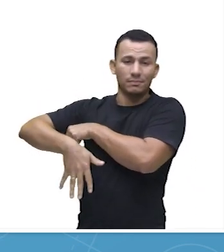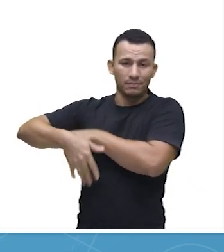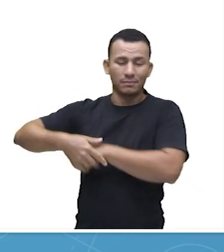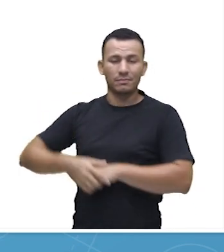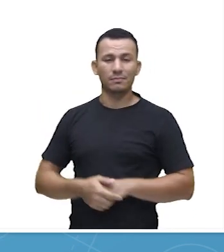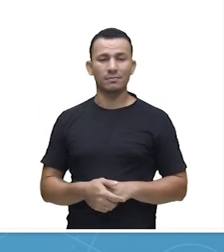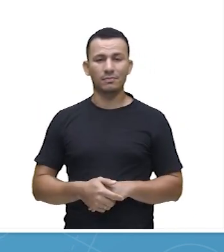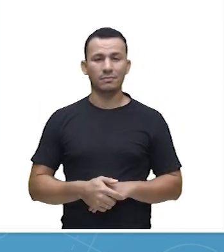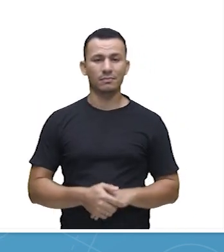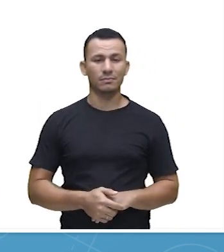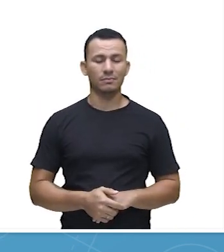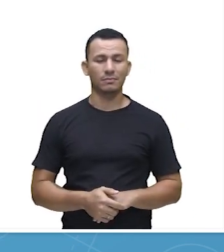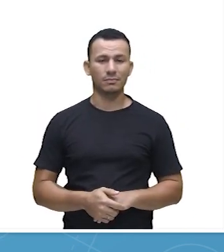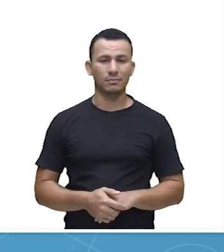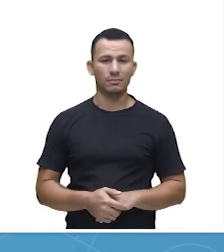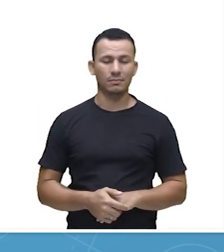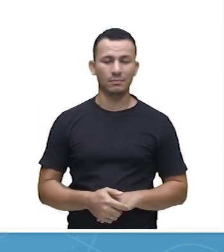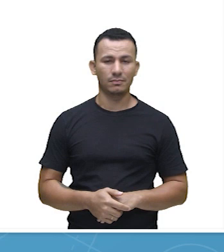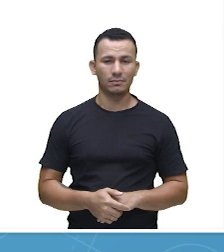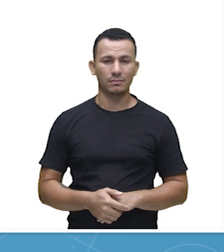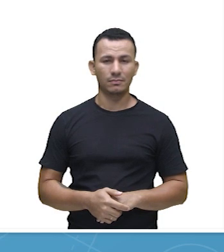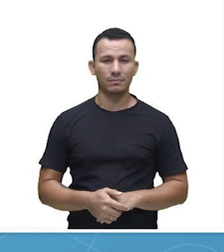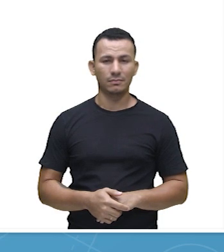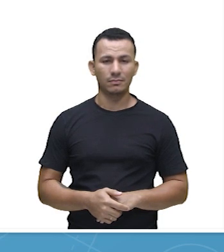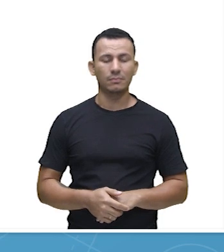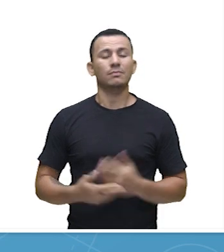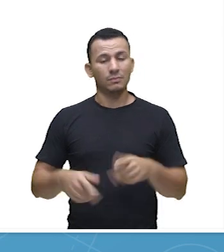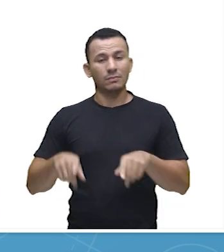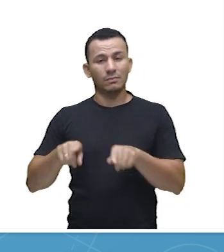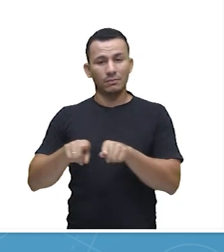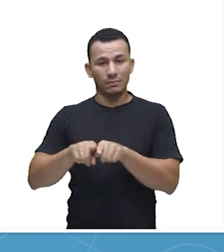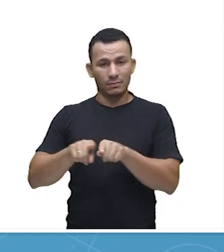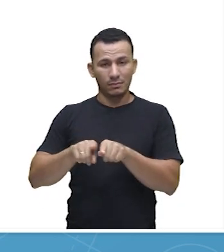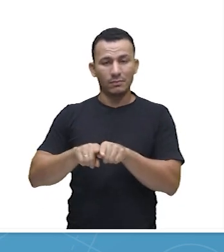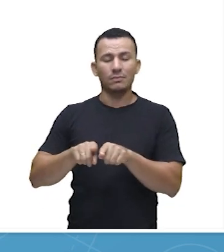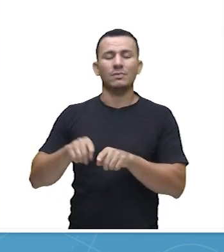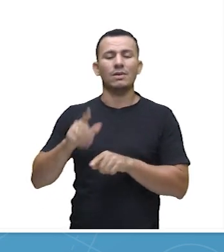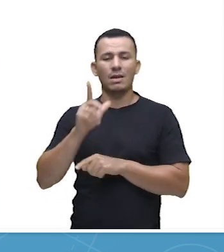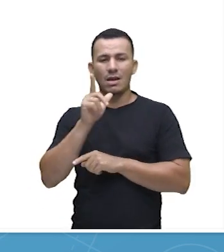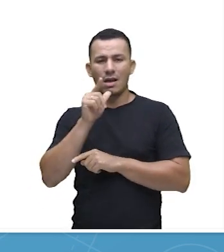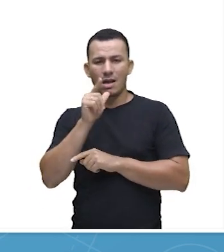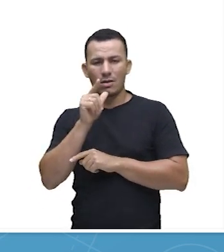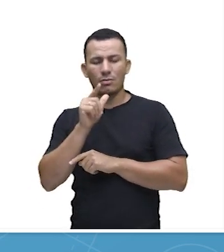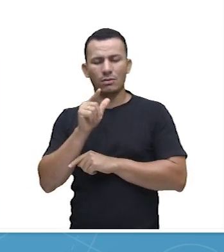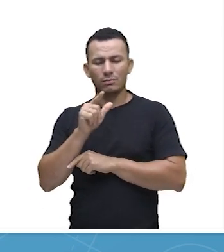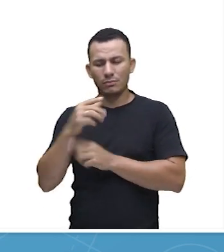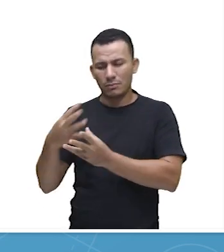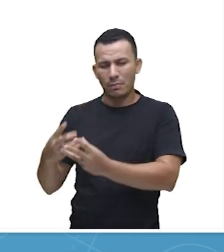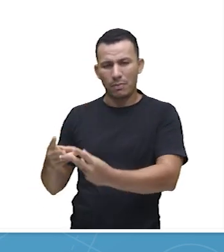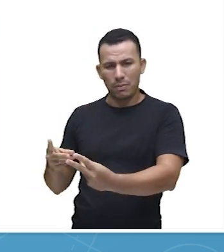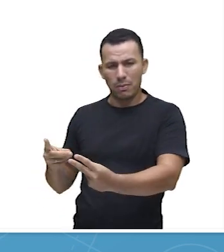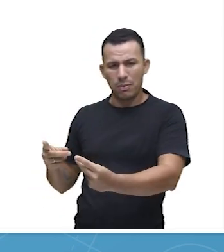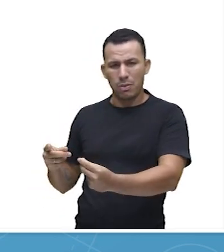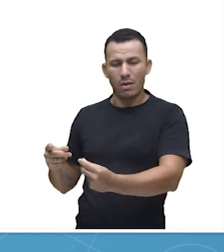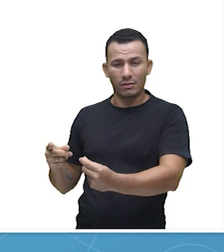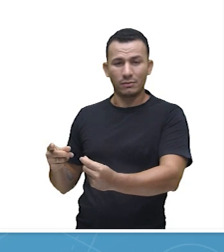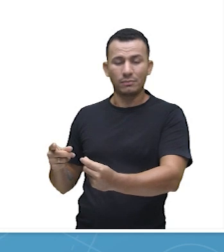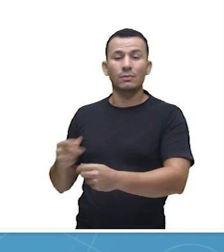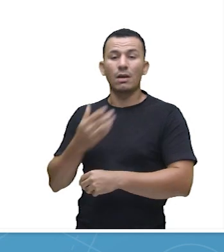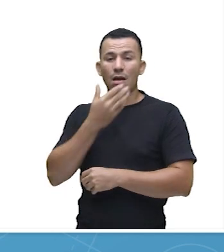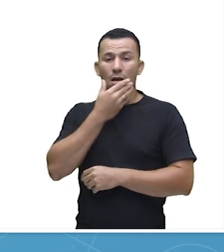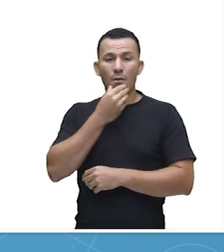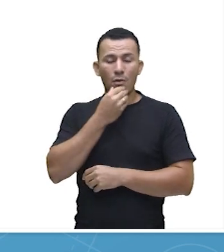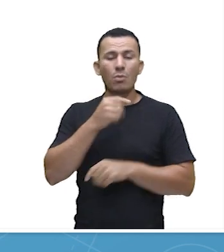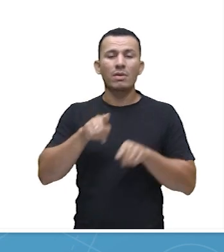e perpetualmente vai ser fustigada pelas águas revoltas. Tarobá foi convertido em uma palmeira situada